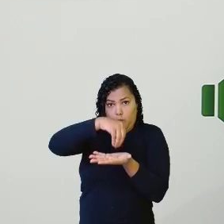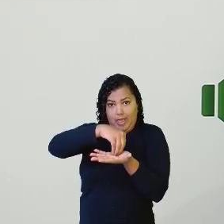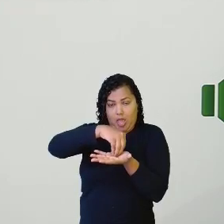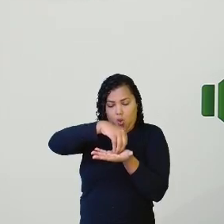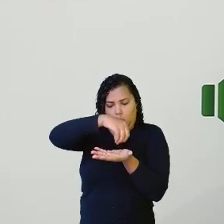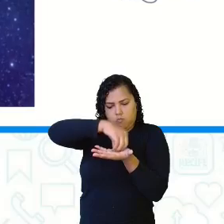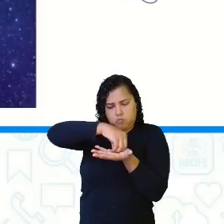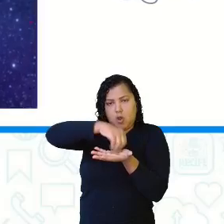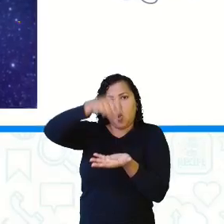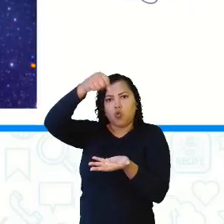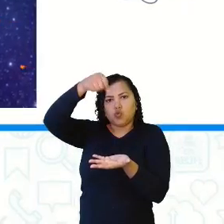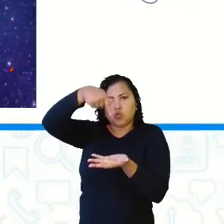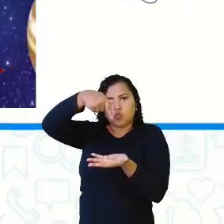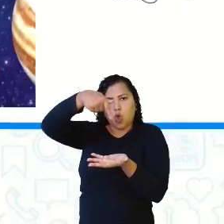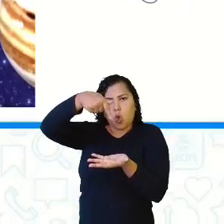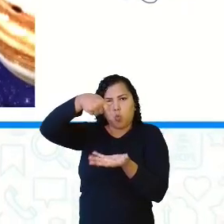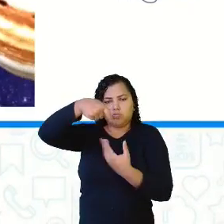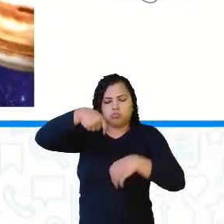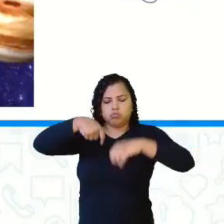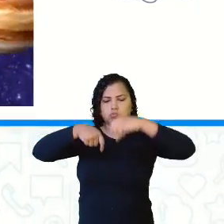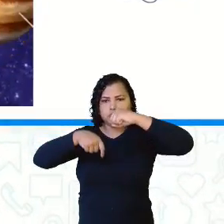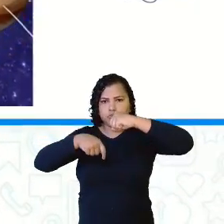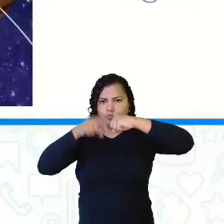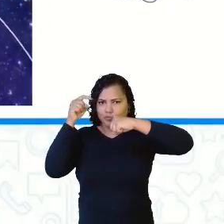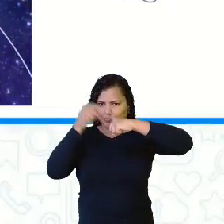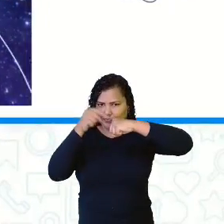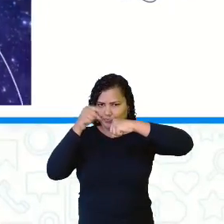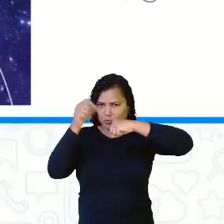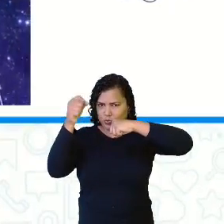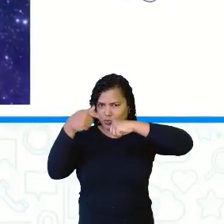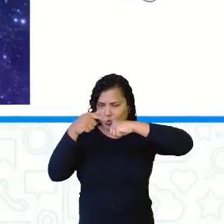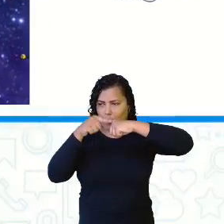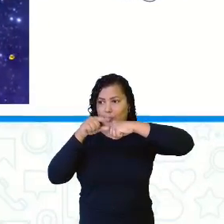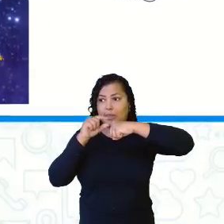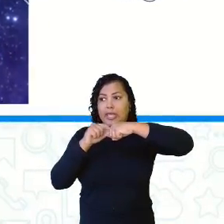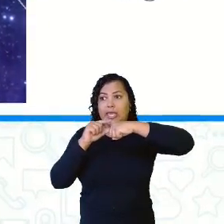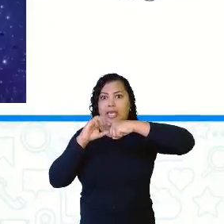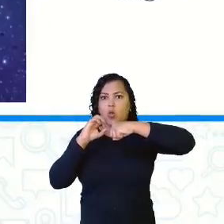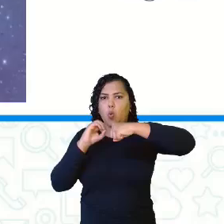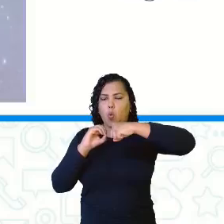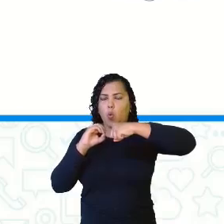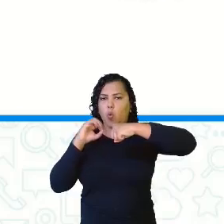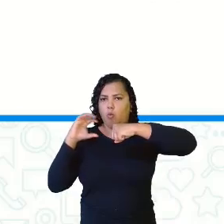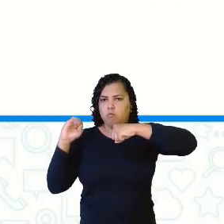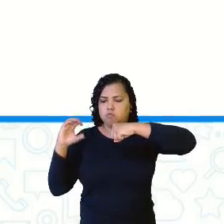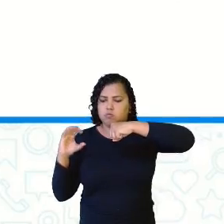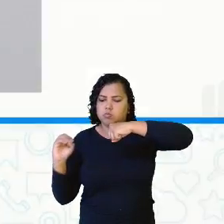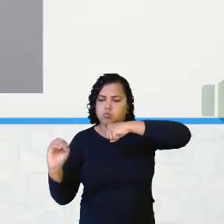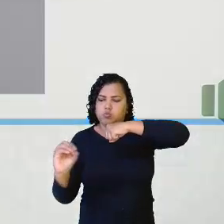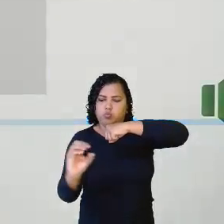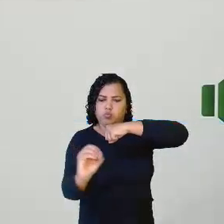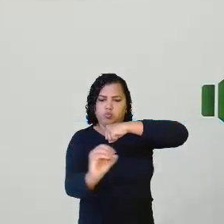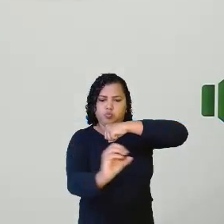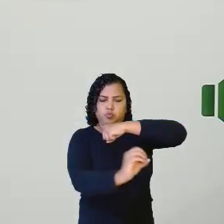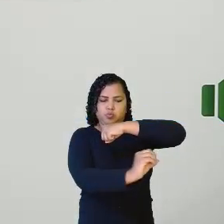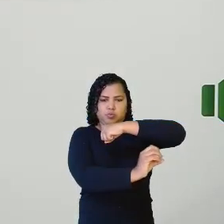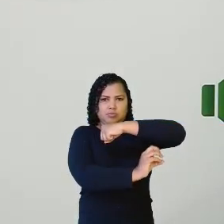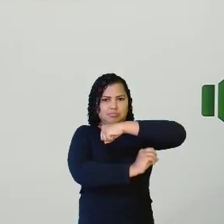estão orbitando ao redor dessa estrela. E daqui a pouco nós vamos saber por quê. Tá